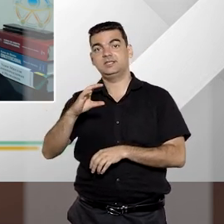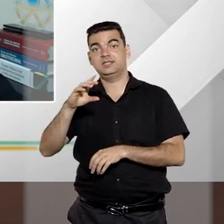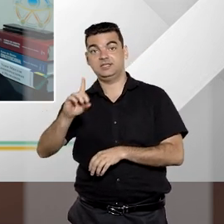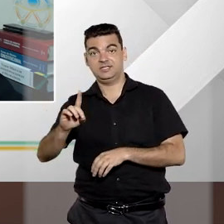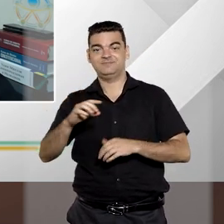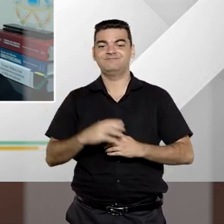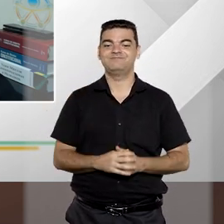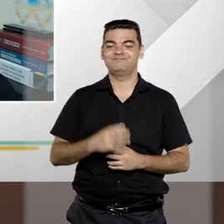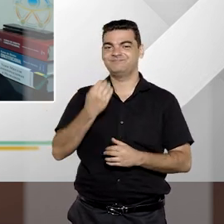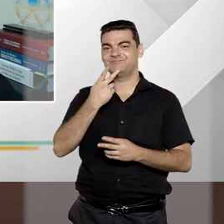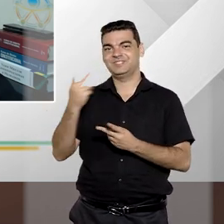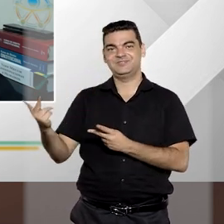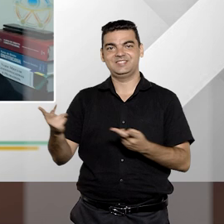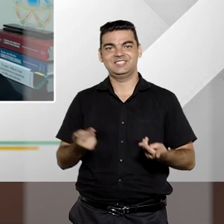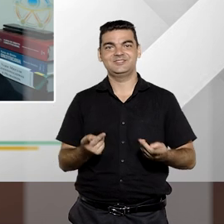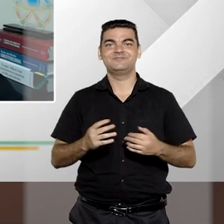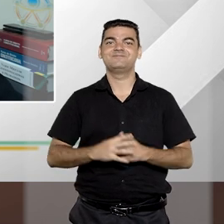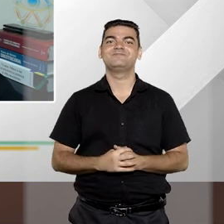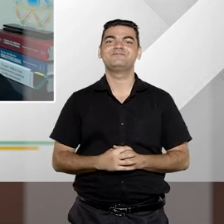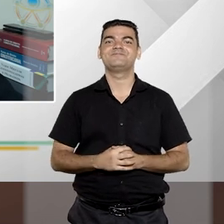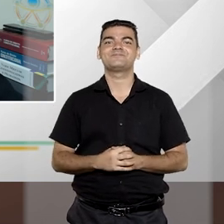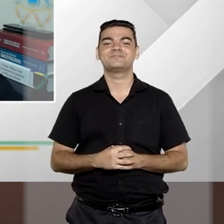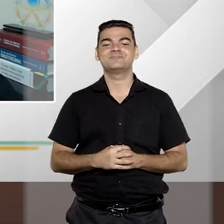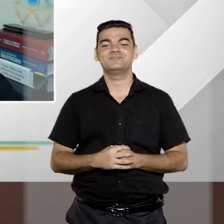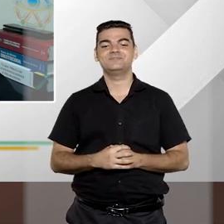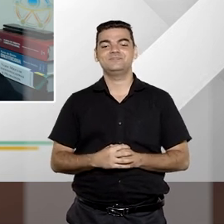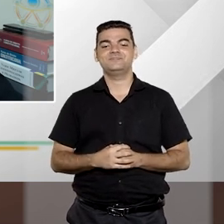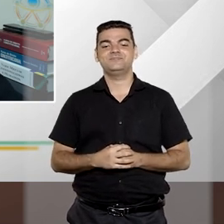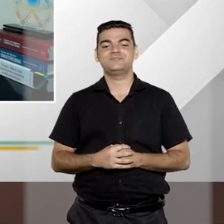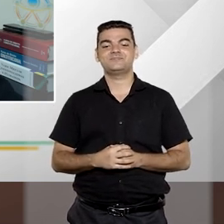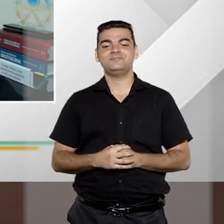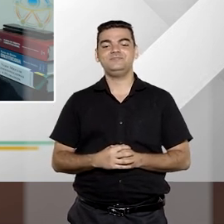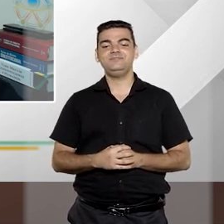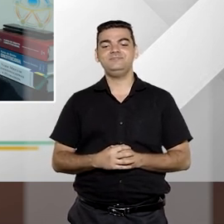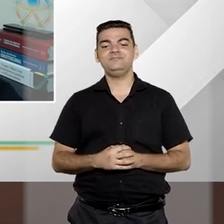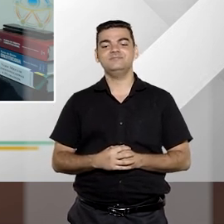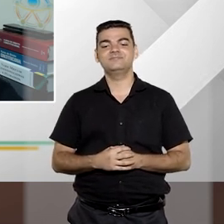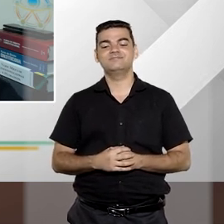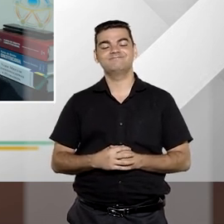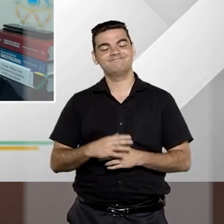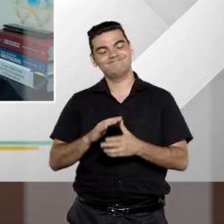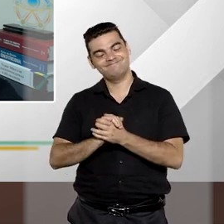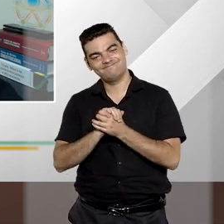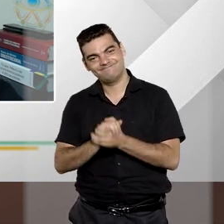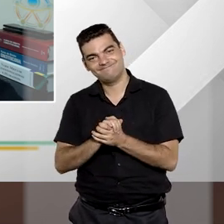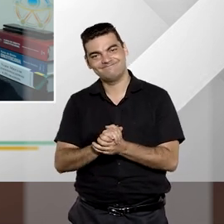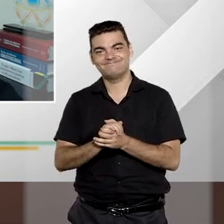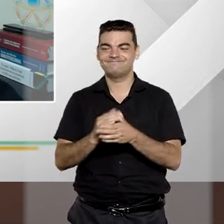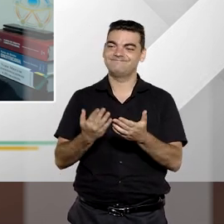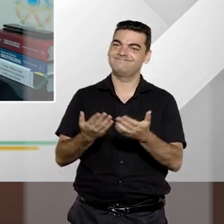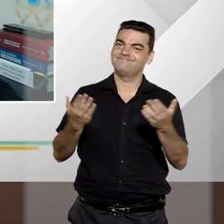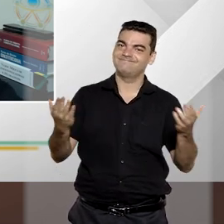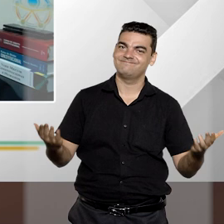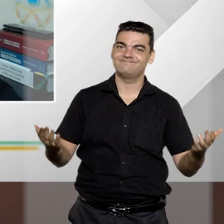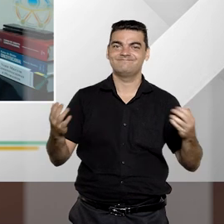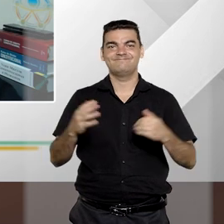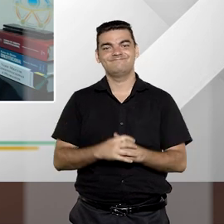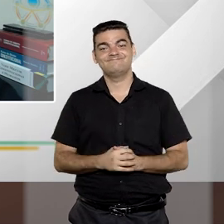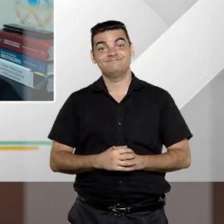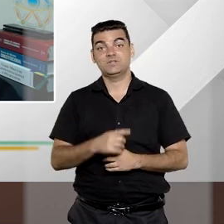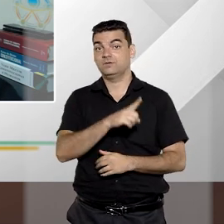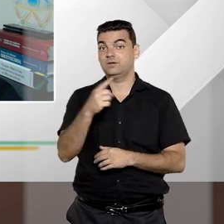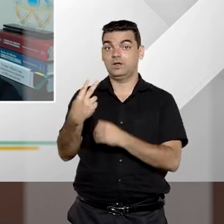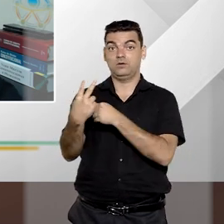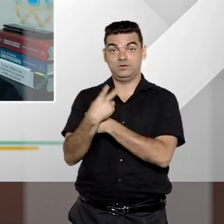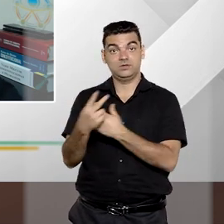Tiago Elton, também seja muito bem-vindo ao Entender Direito. Saudações, Fátima. Saudações, doutora Marcela e aqueles que